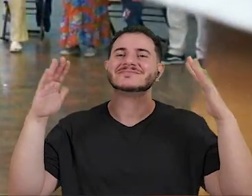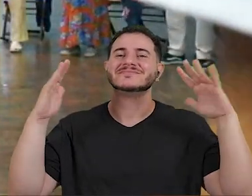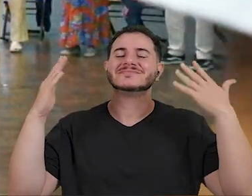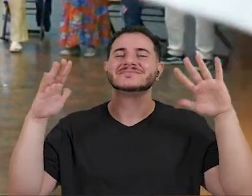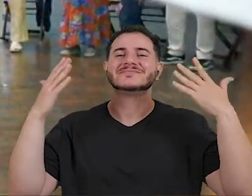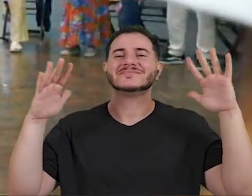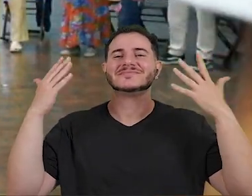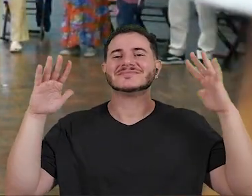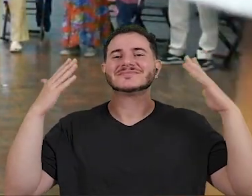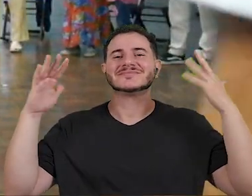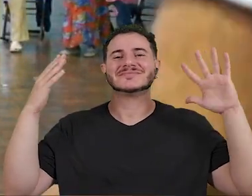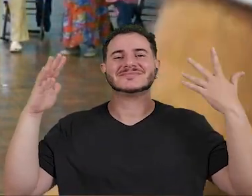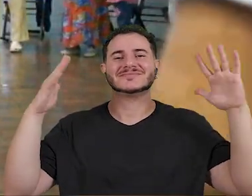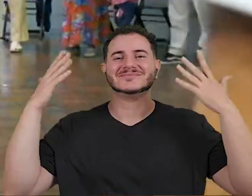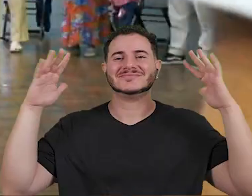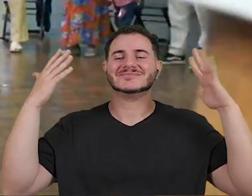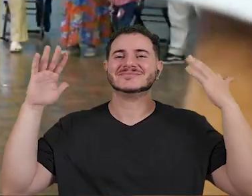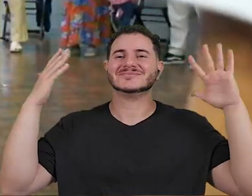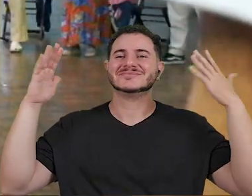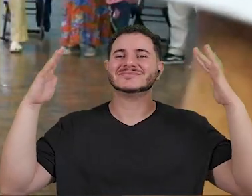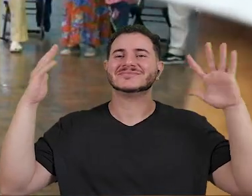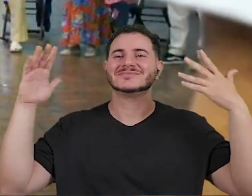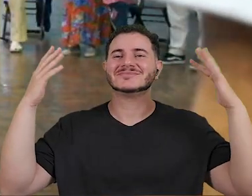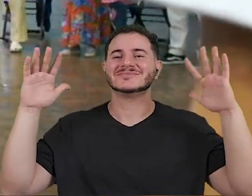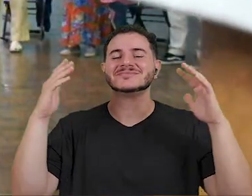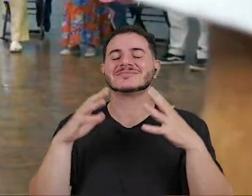Deixa não. Sim. Deixa.